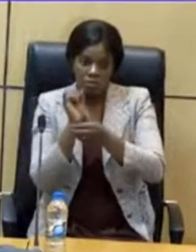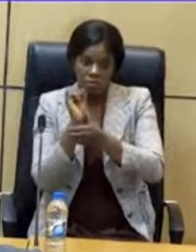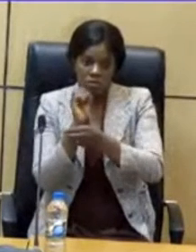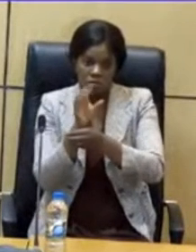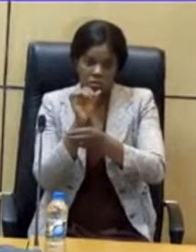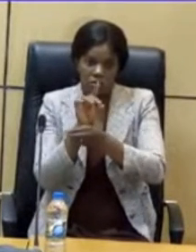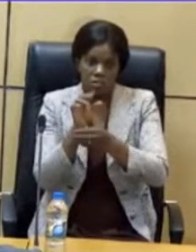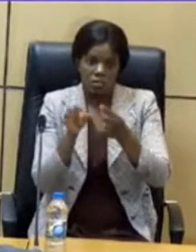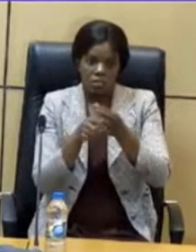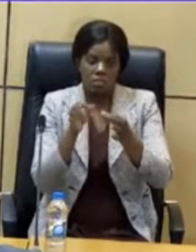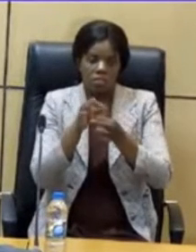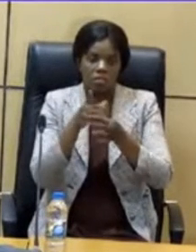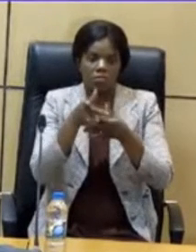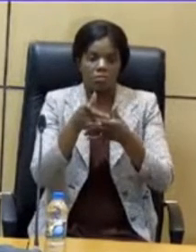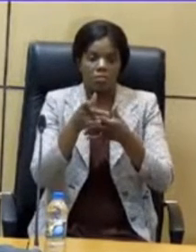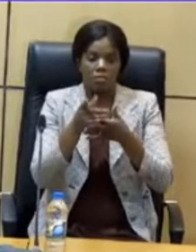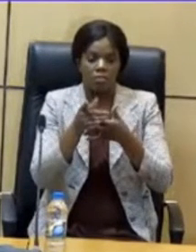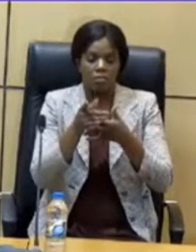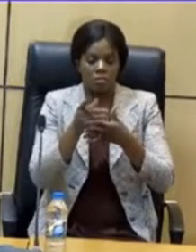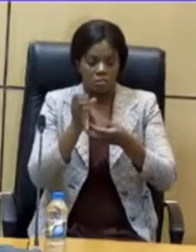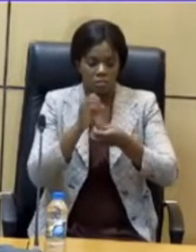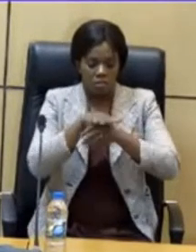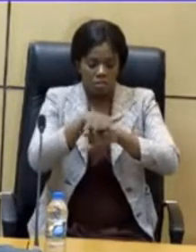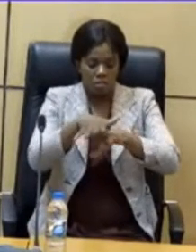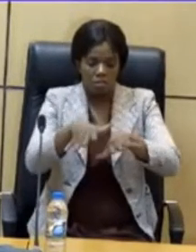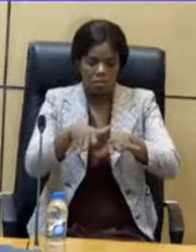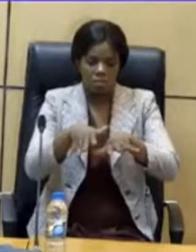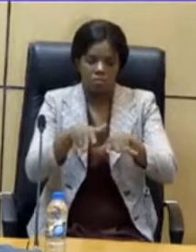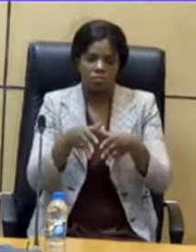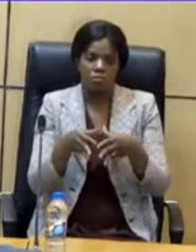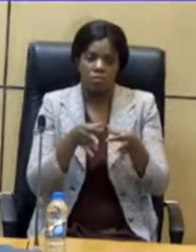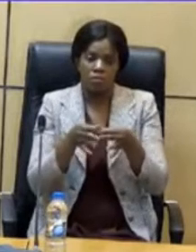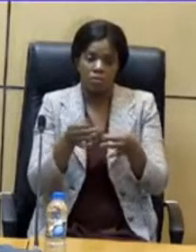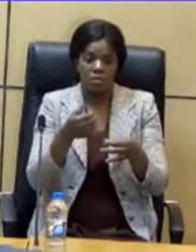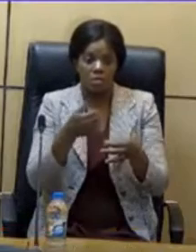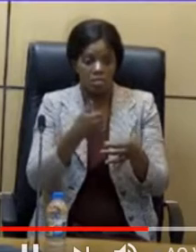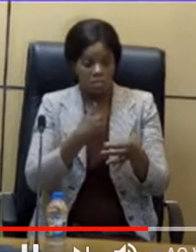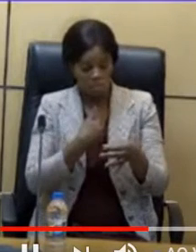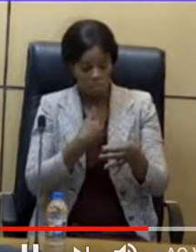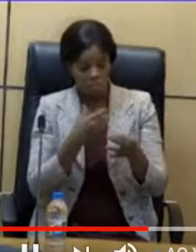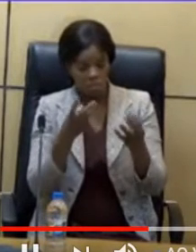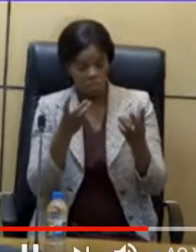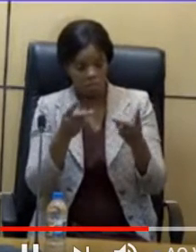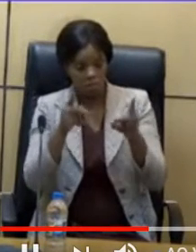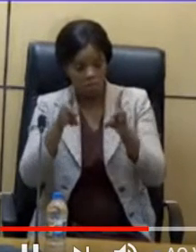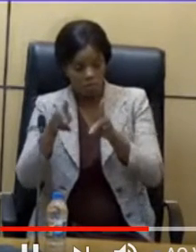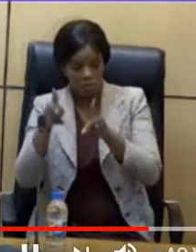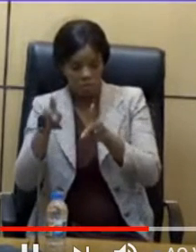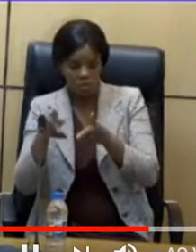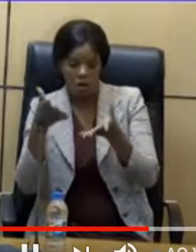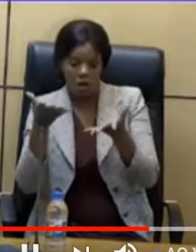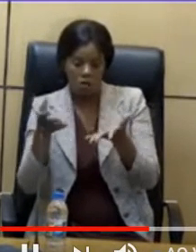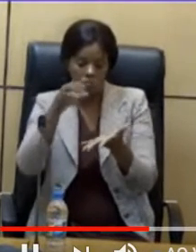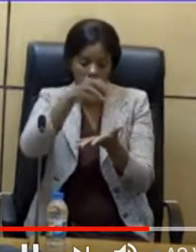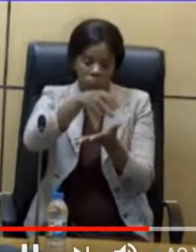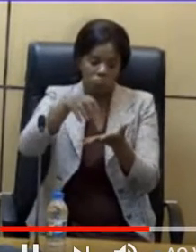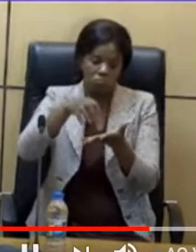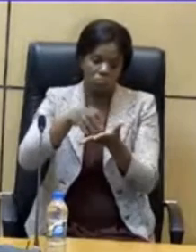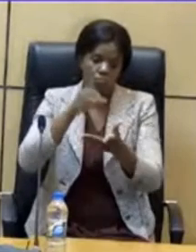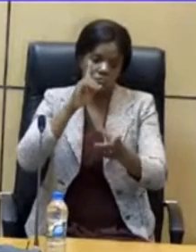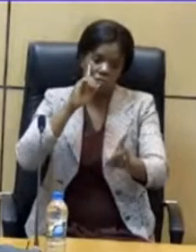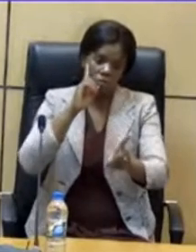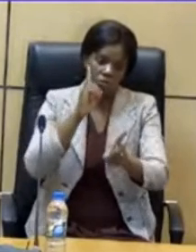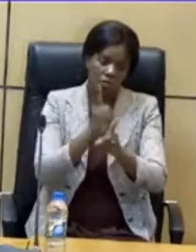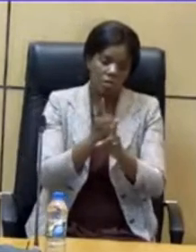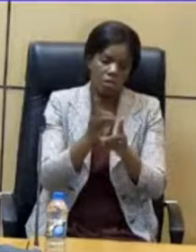De facto, temos conglomerados em que o número de casos é mais elevado quando comparados